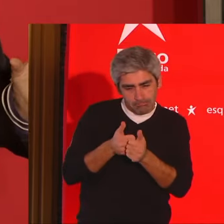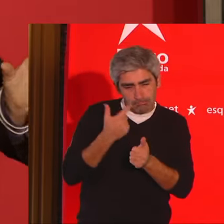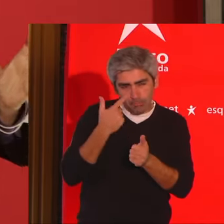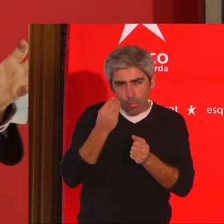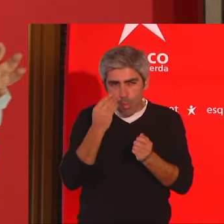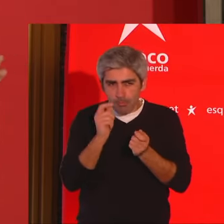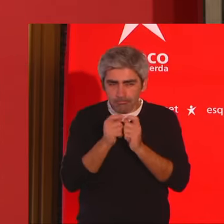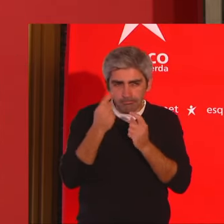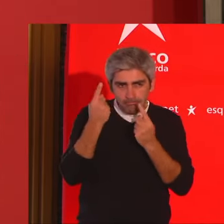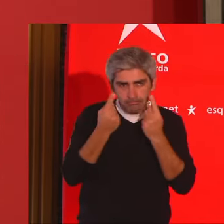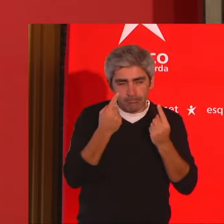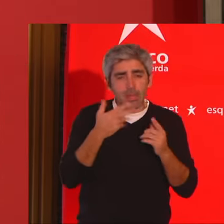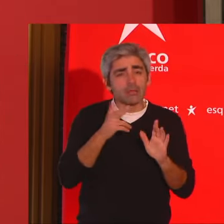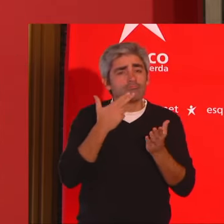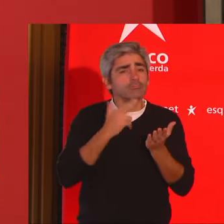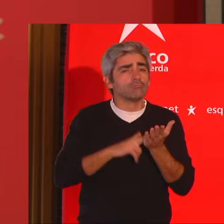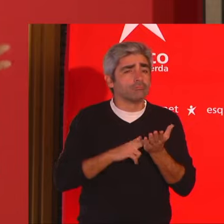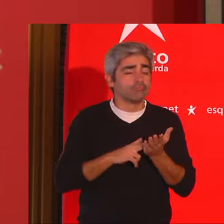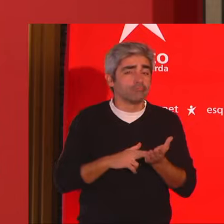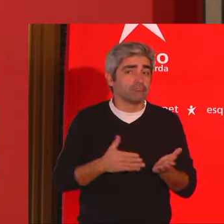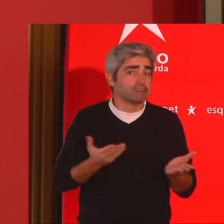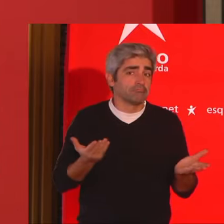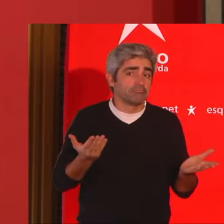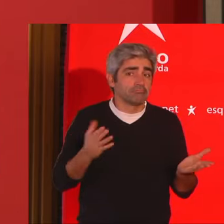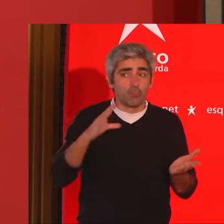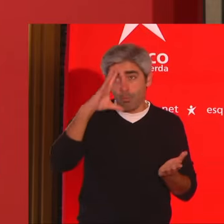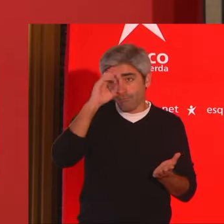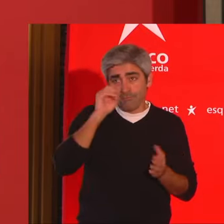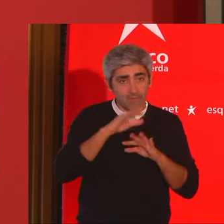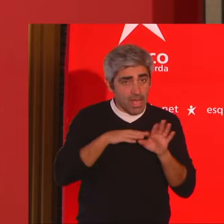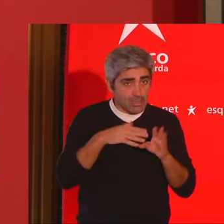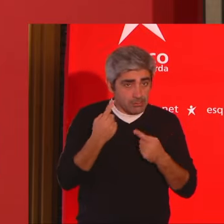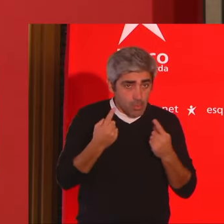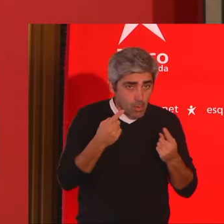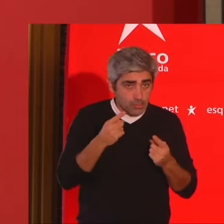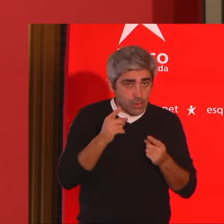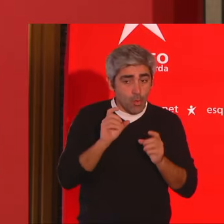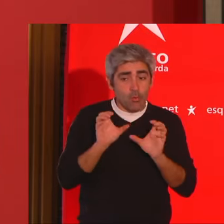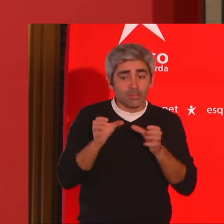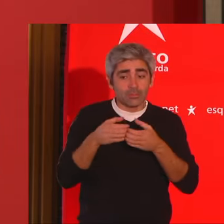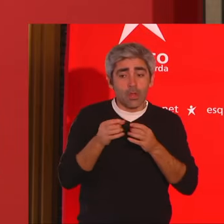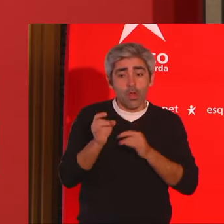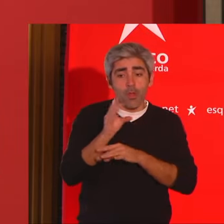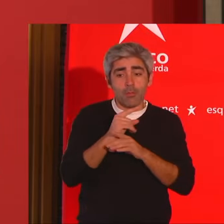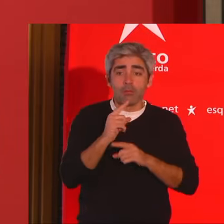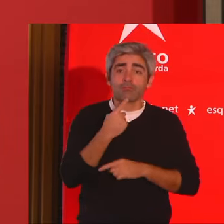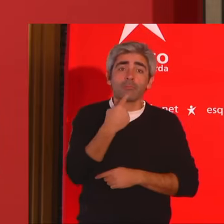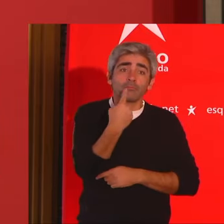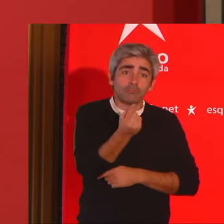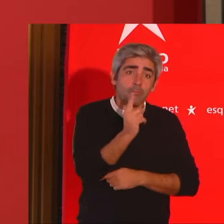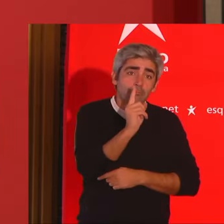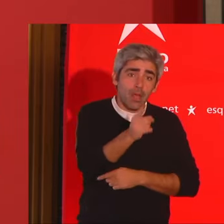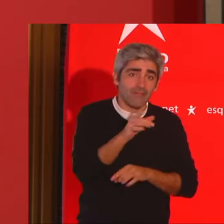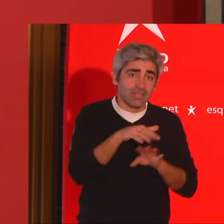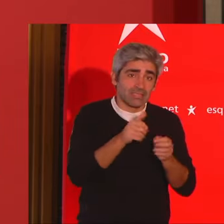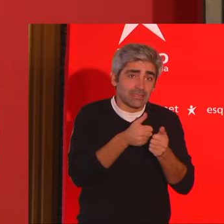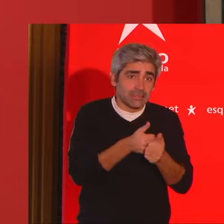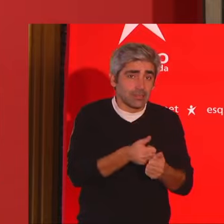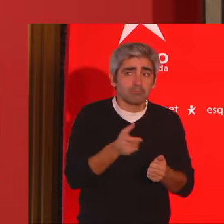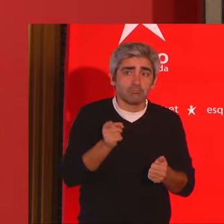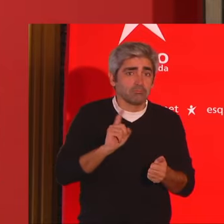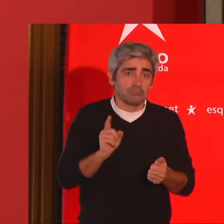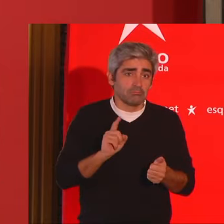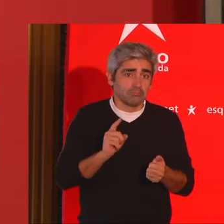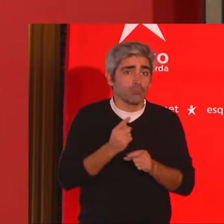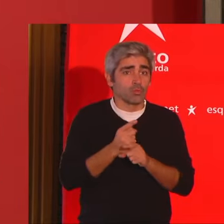A verdade é que não vemos o governo cumprir aquilo que a Comissão Europeia determinou, e bem, porque considerou